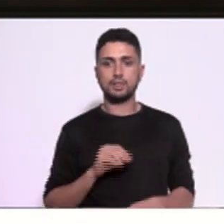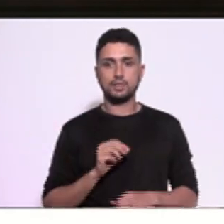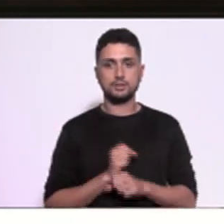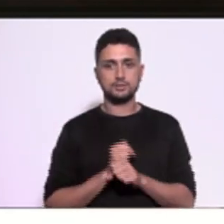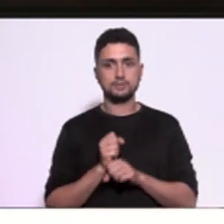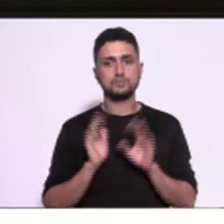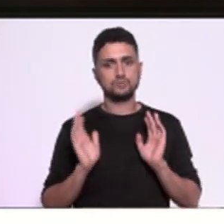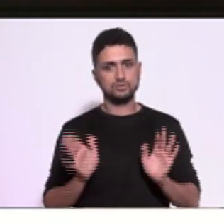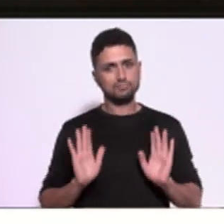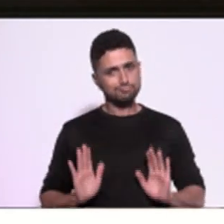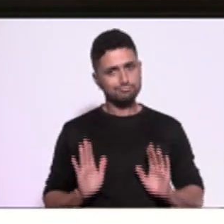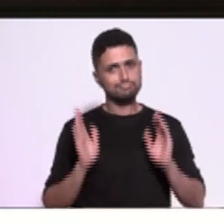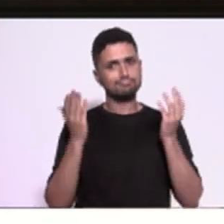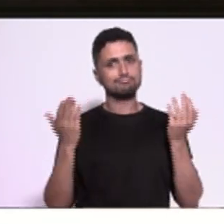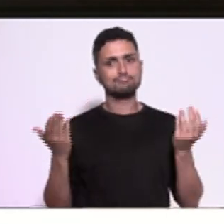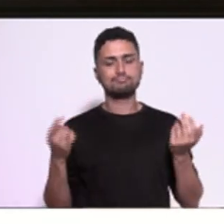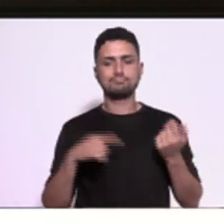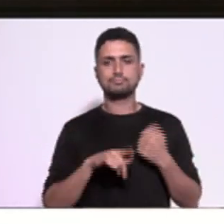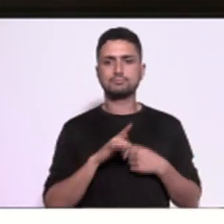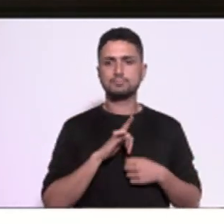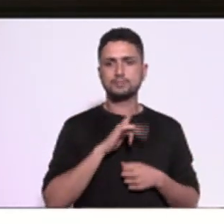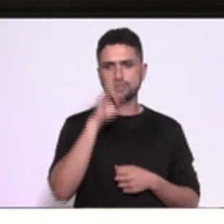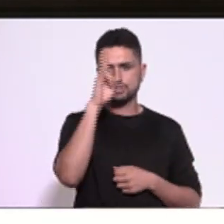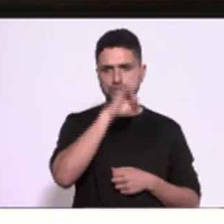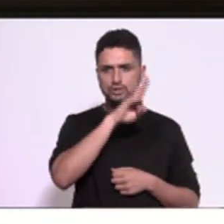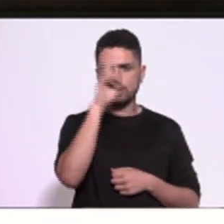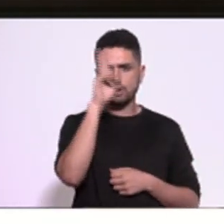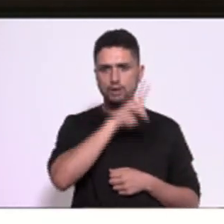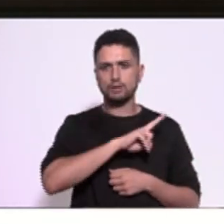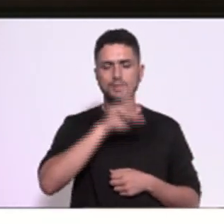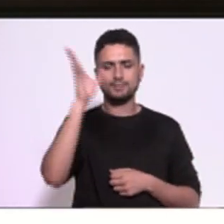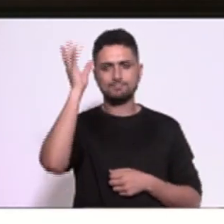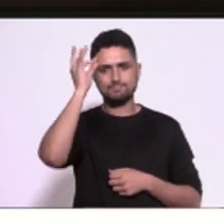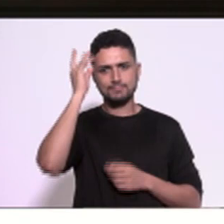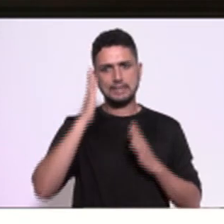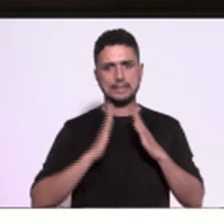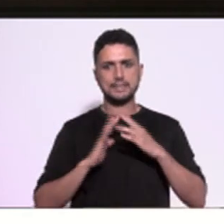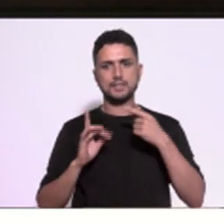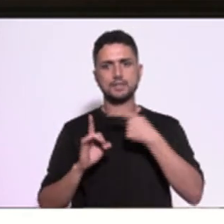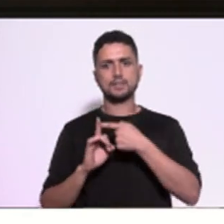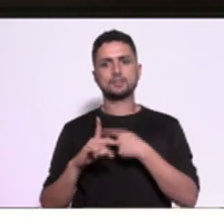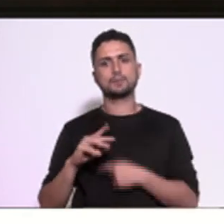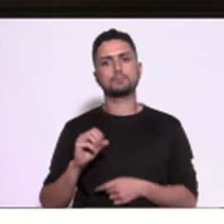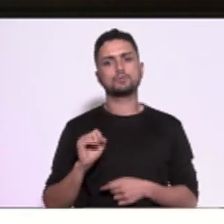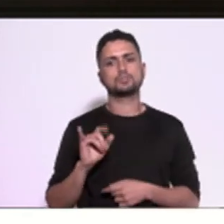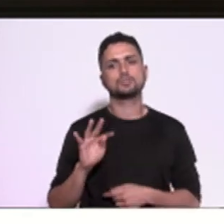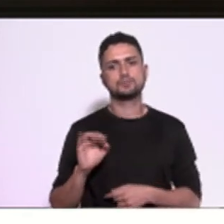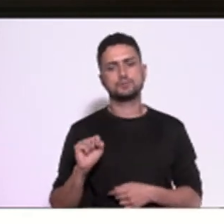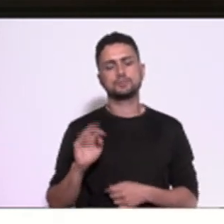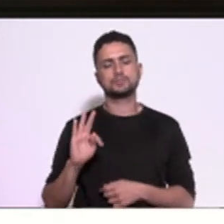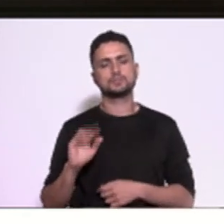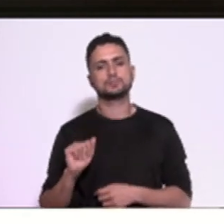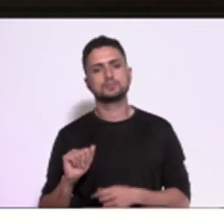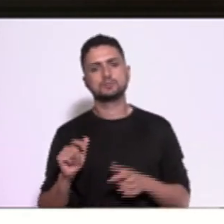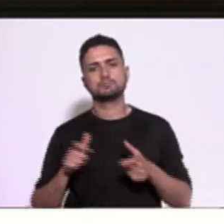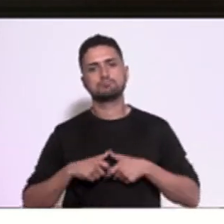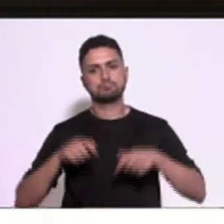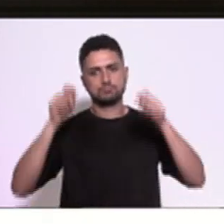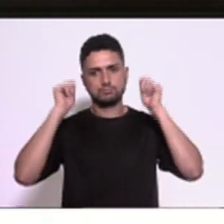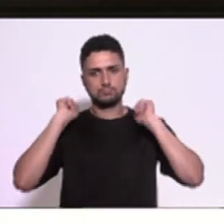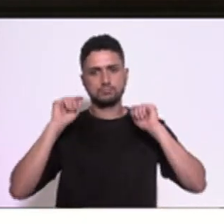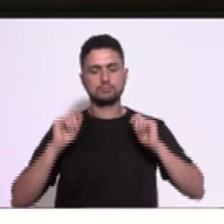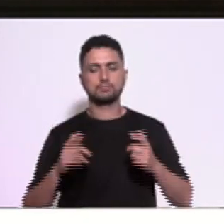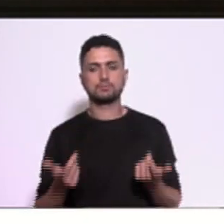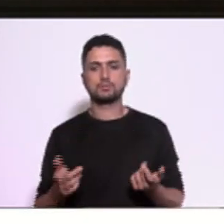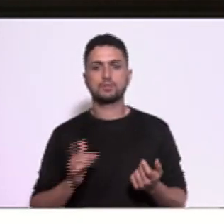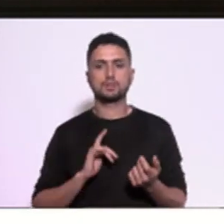de comemoração desse circuito histórico, entregue à Igreja Positivista do Brasil, vem sedimentar e